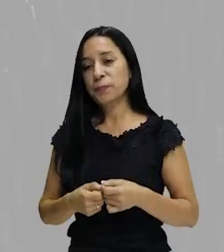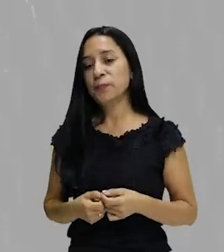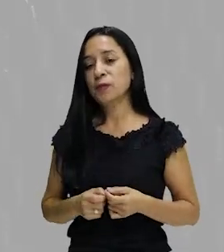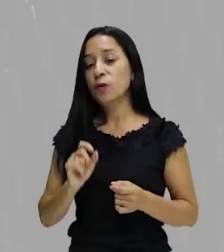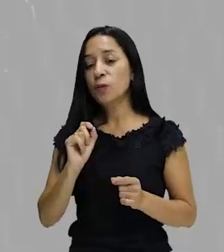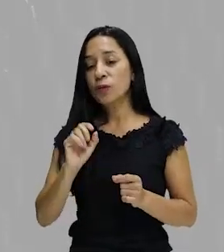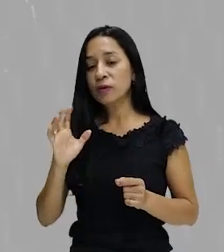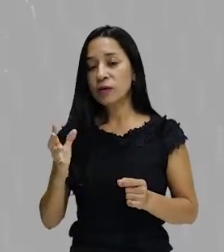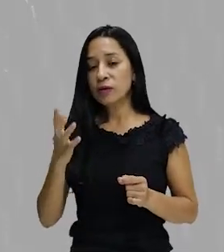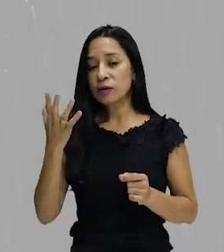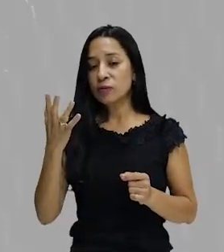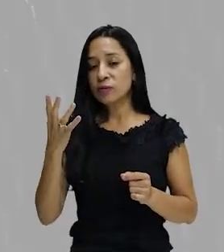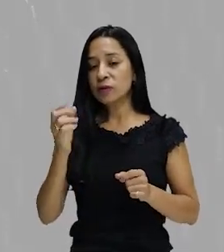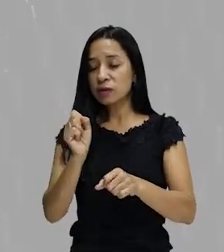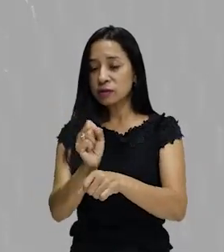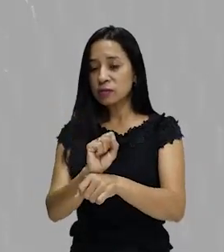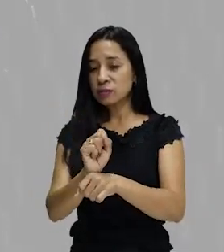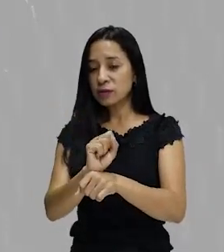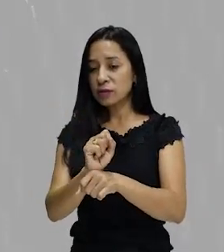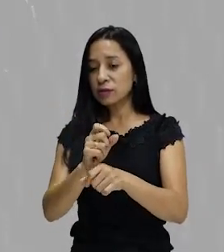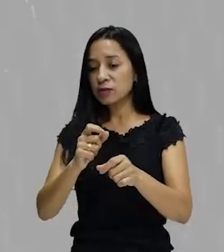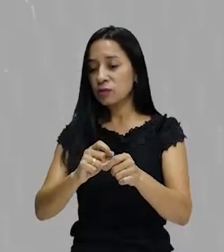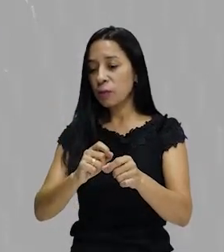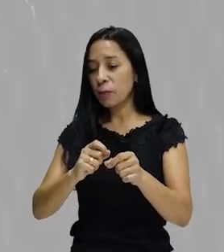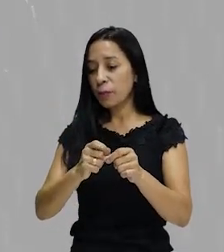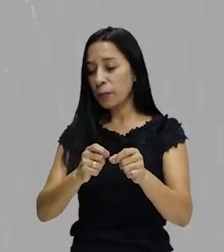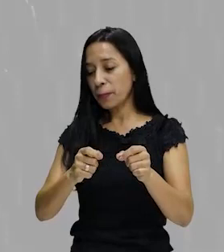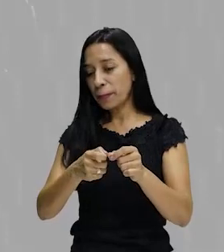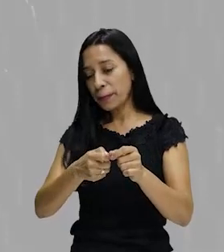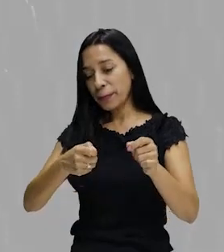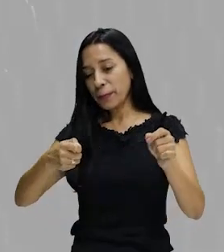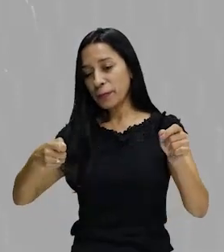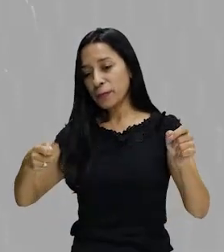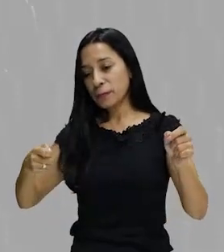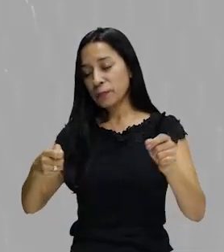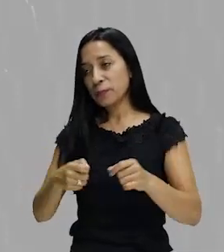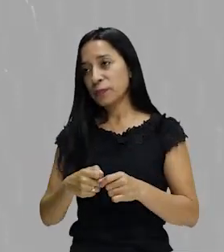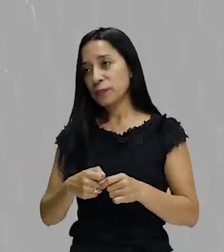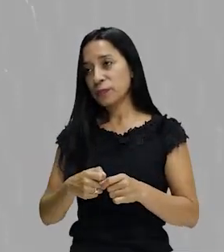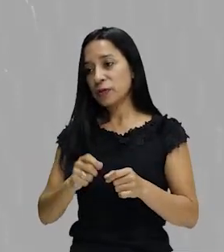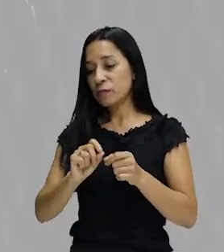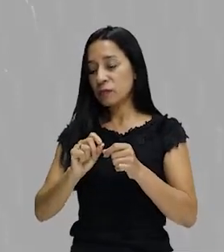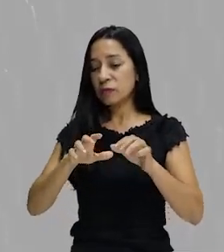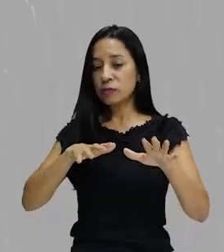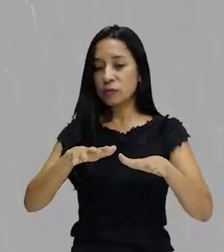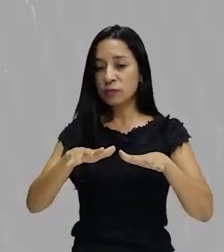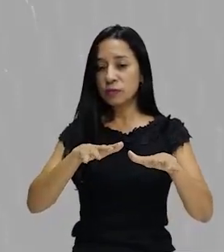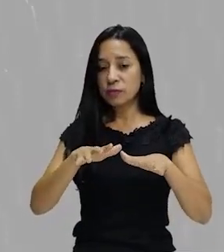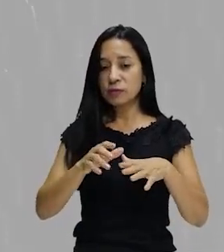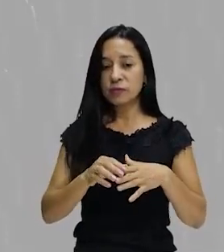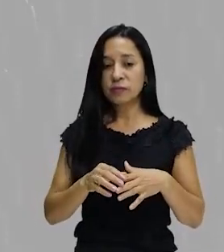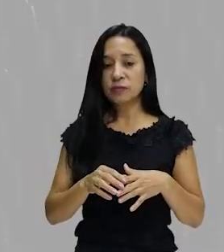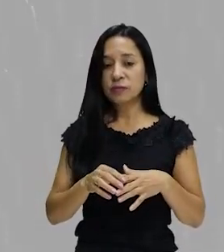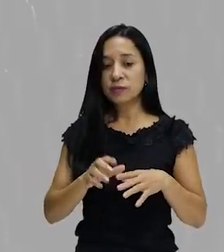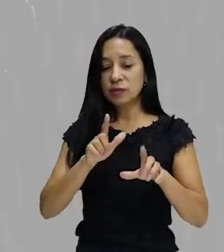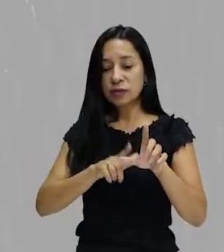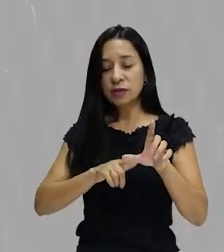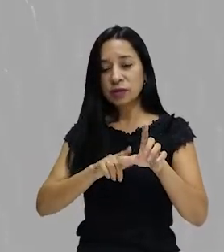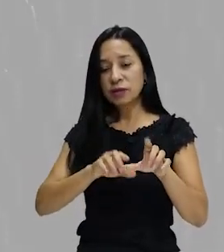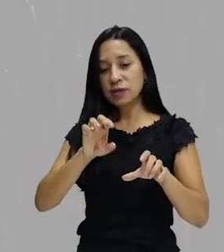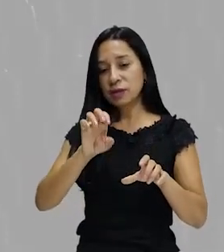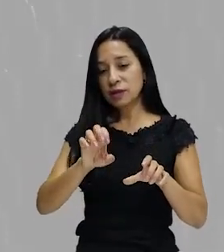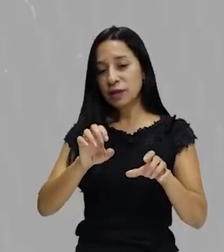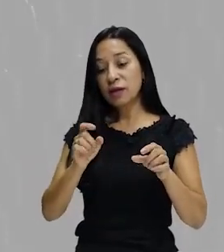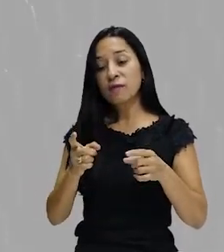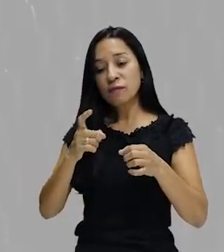É o que acontece também no carrinho, né? A mola retorna para o tamanho original, gerando movimento. Aqui, né, o estilingue retorna para o